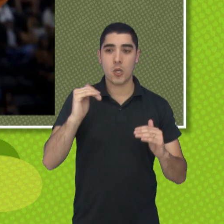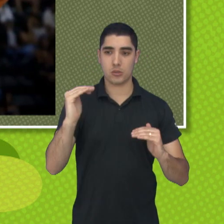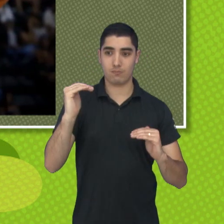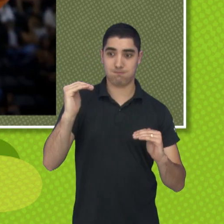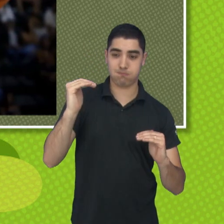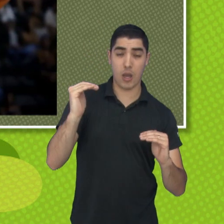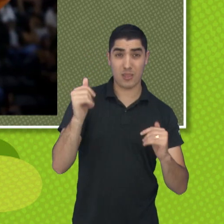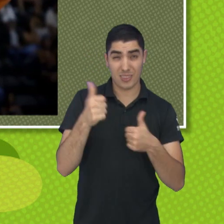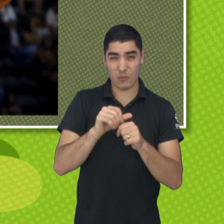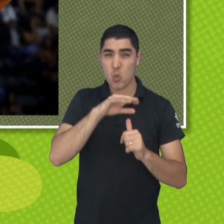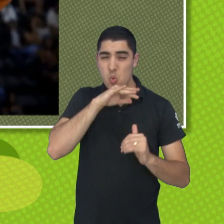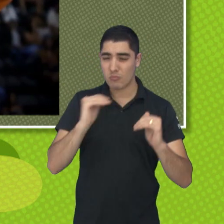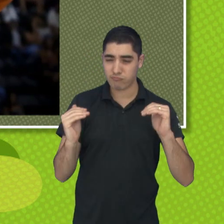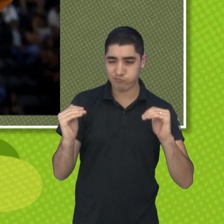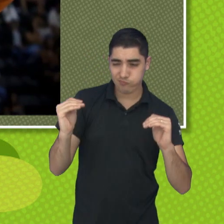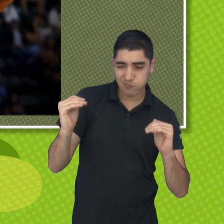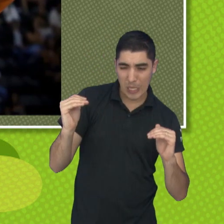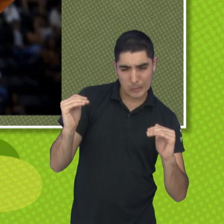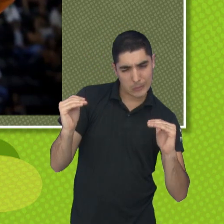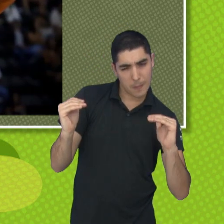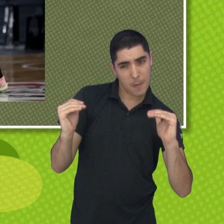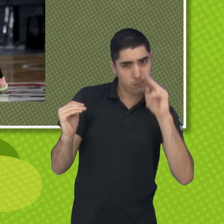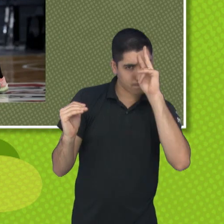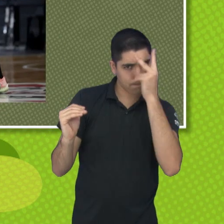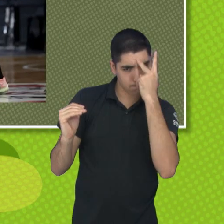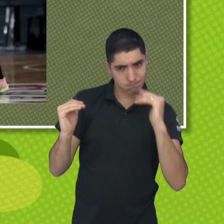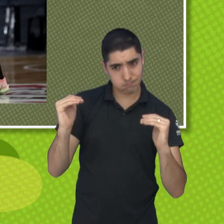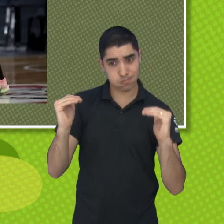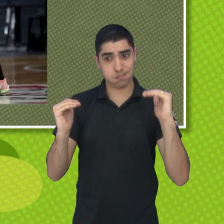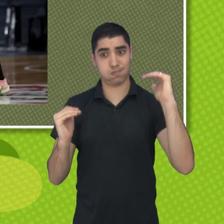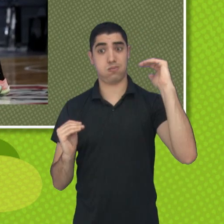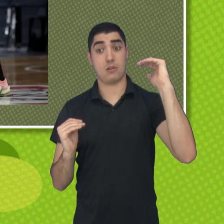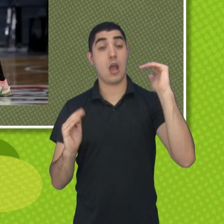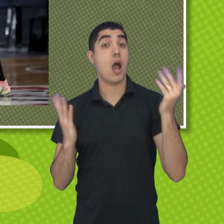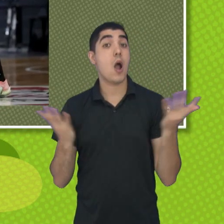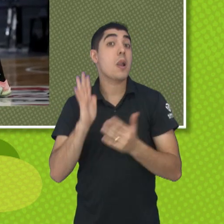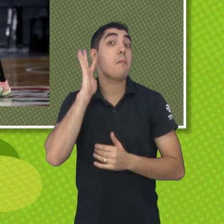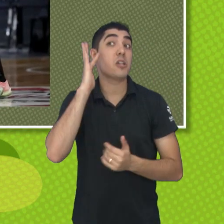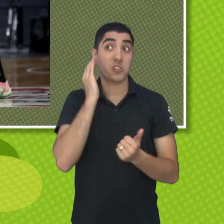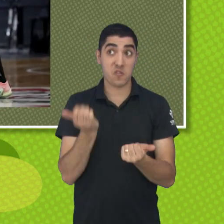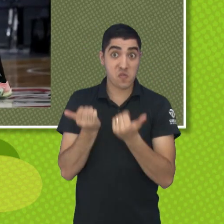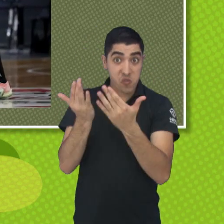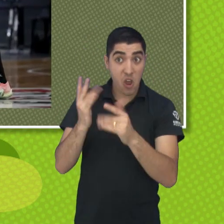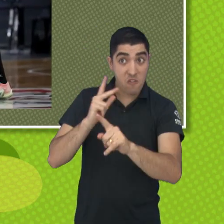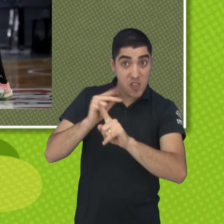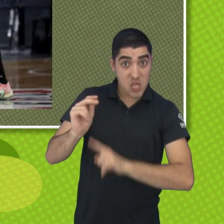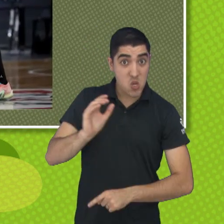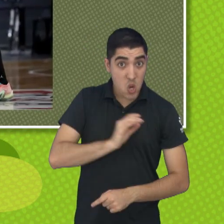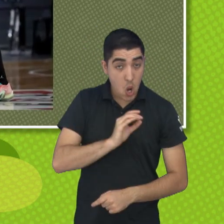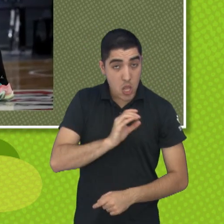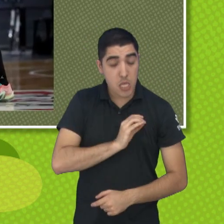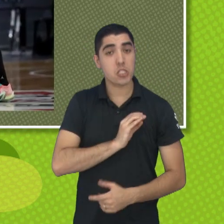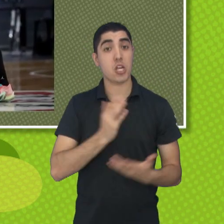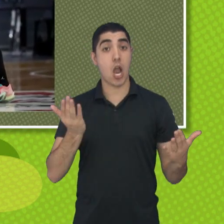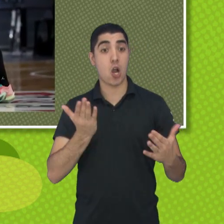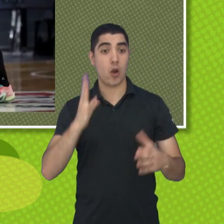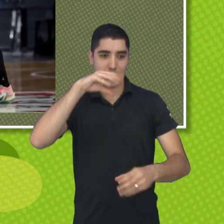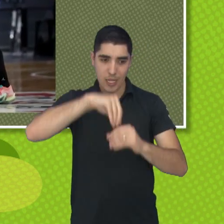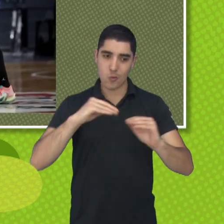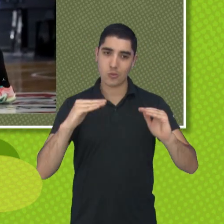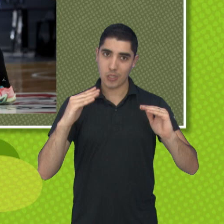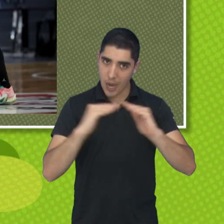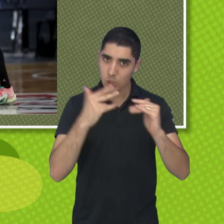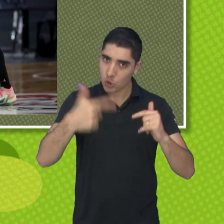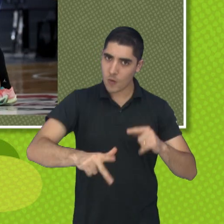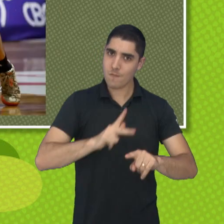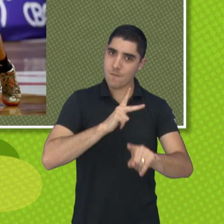voltou a entrar numa descendente. Agora, quem sabe essa vitória fora de casa não seja de novo uma subida para o São José nessa